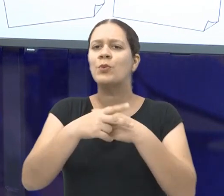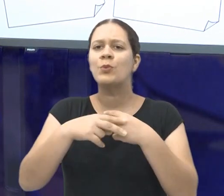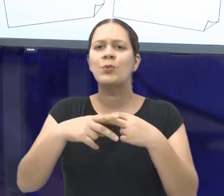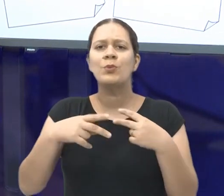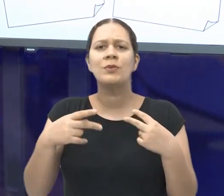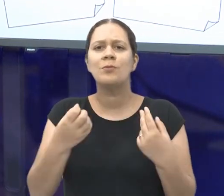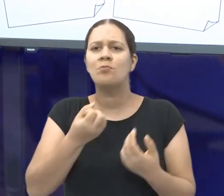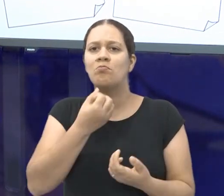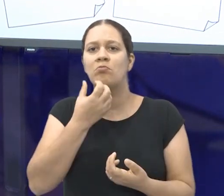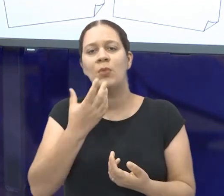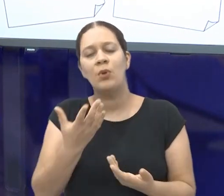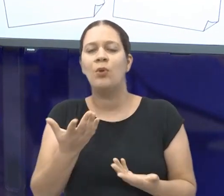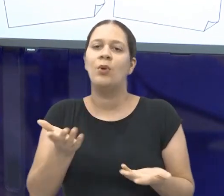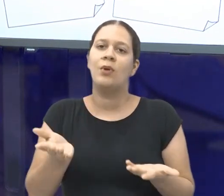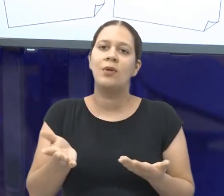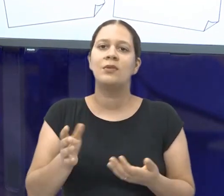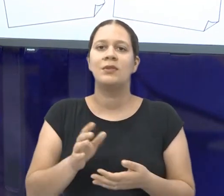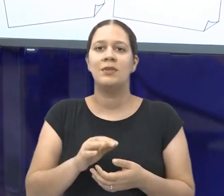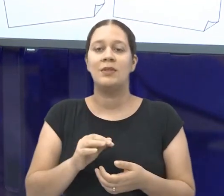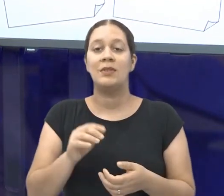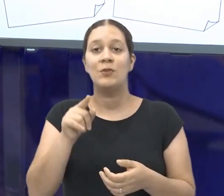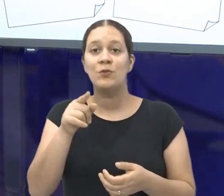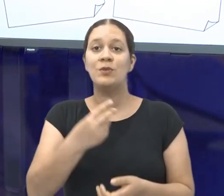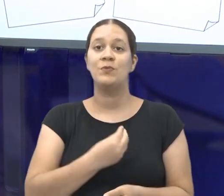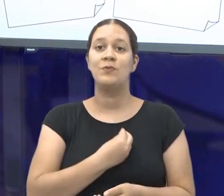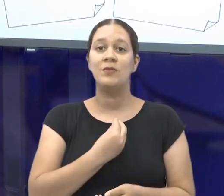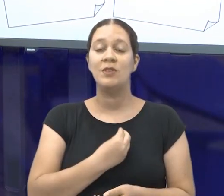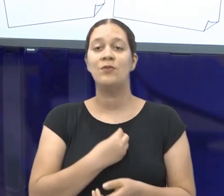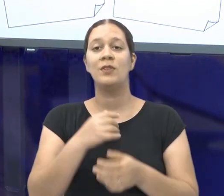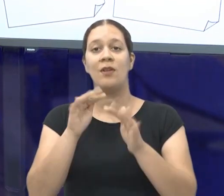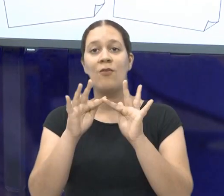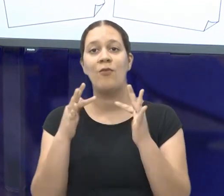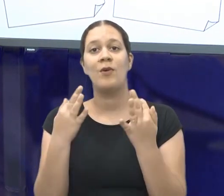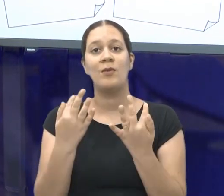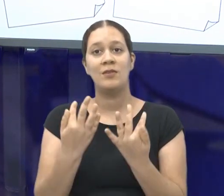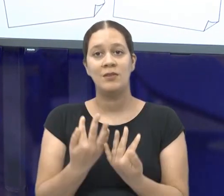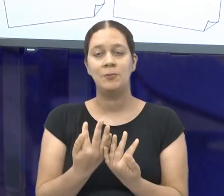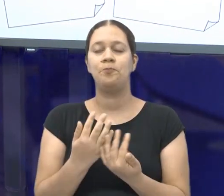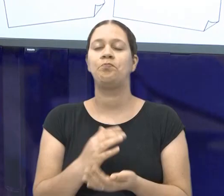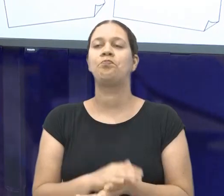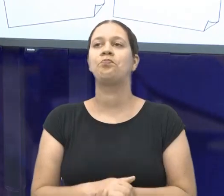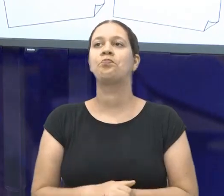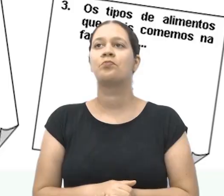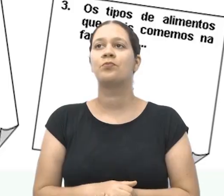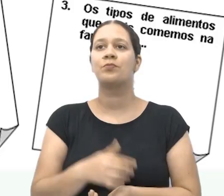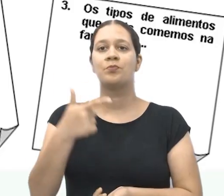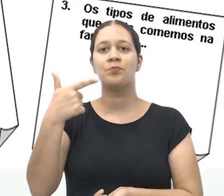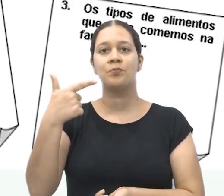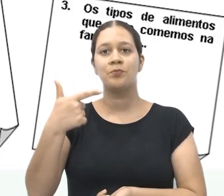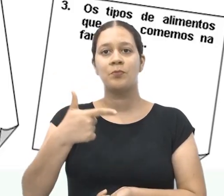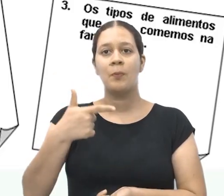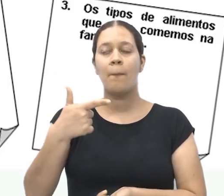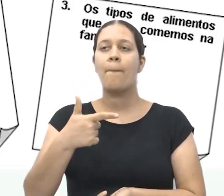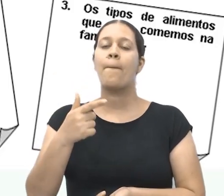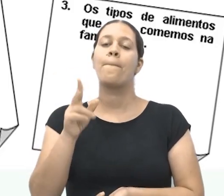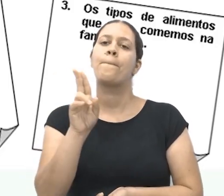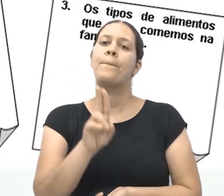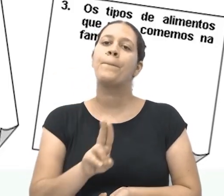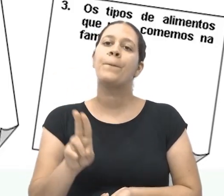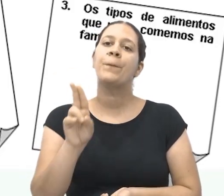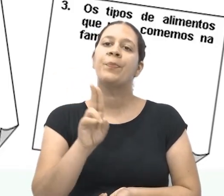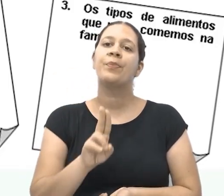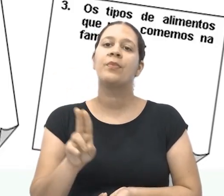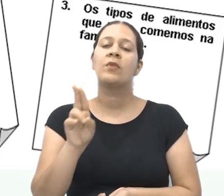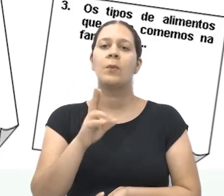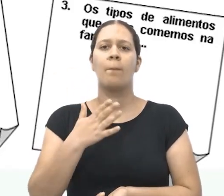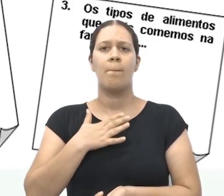boa, ou talvez não tão boa também, é verdade, que você vive na família e que gosta de representar. Depois, utilize a maior